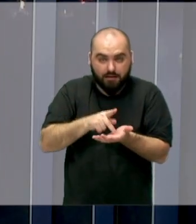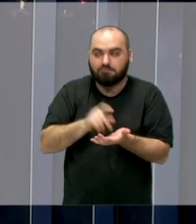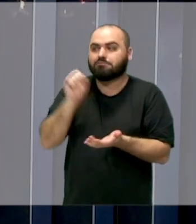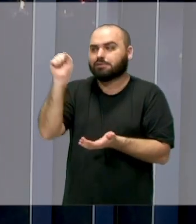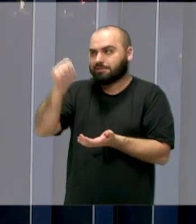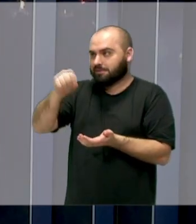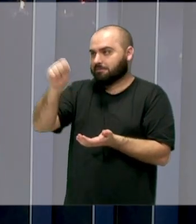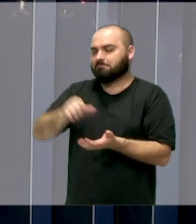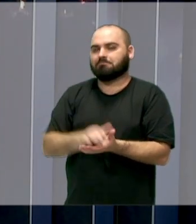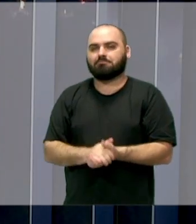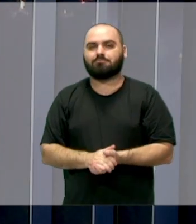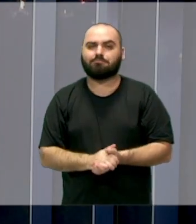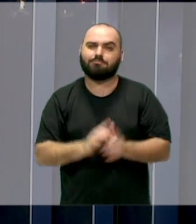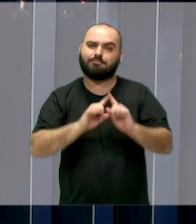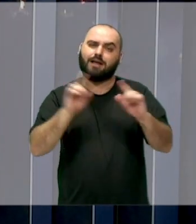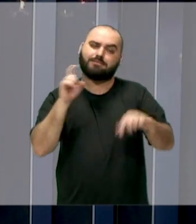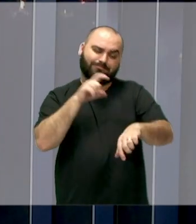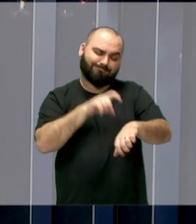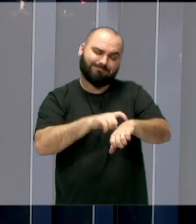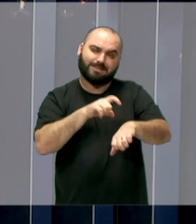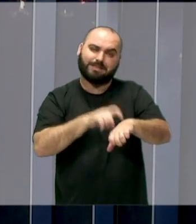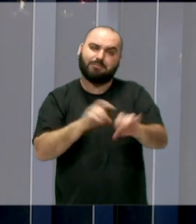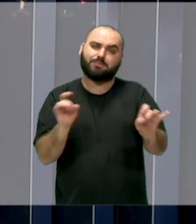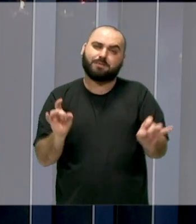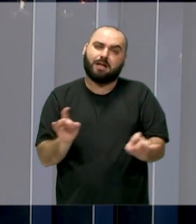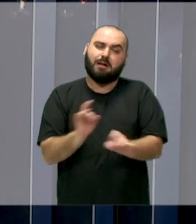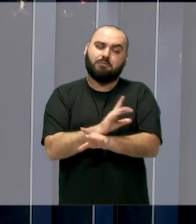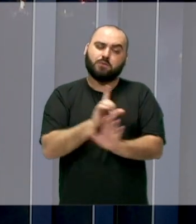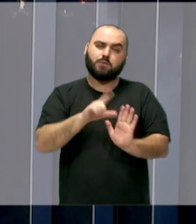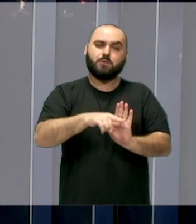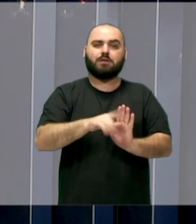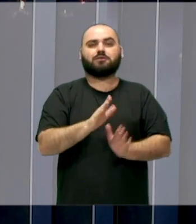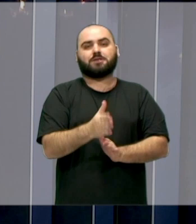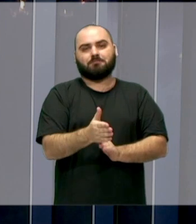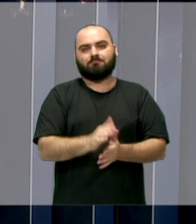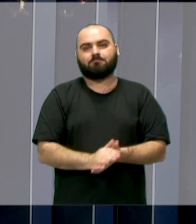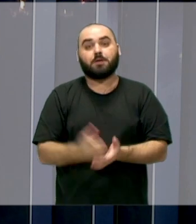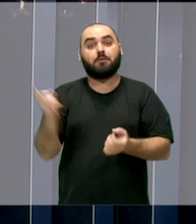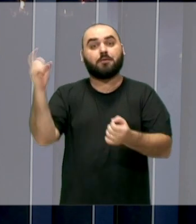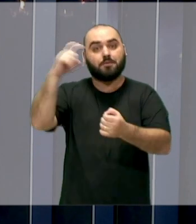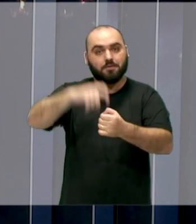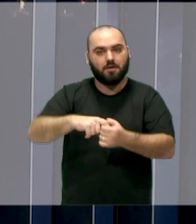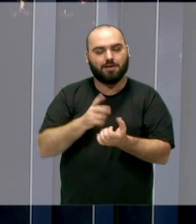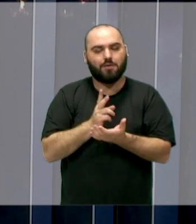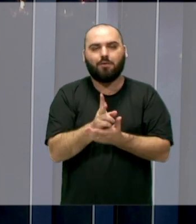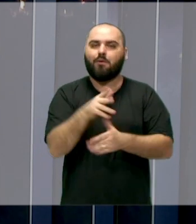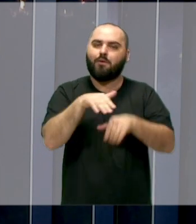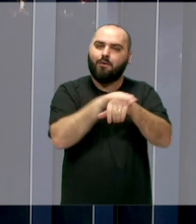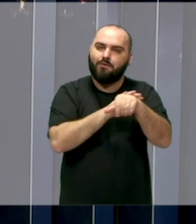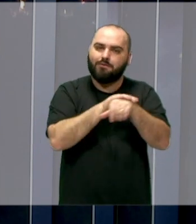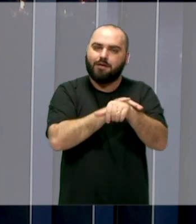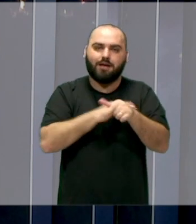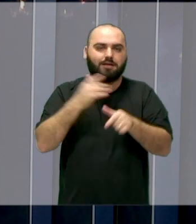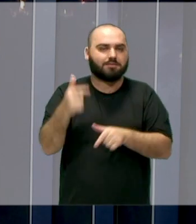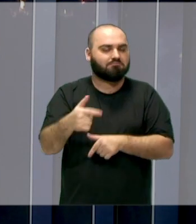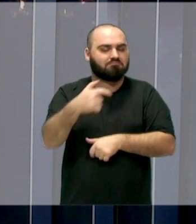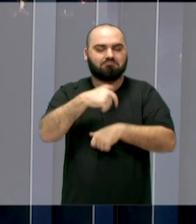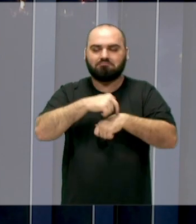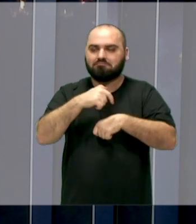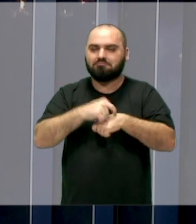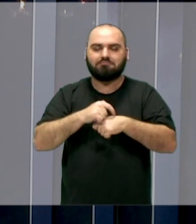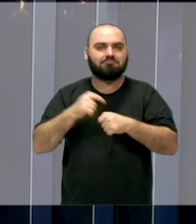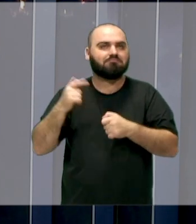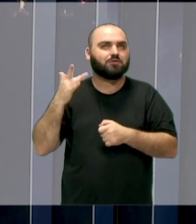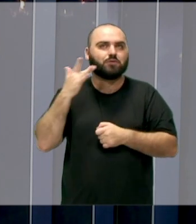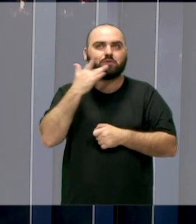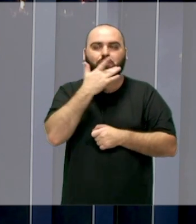está um pouquinho estourado agora e quebrado é o nosso tempo. Na volta a gente continua aqui conversando, essa delícia que é